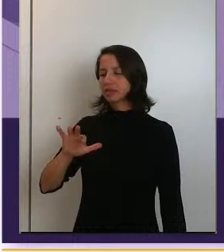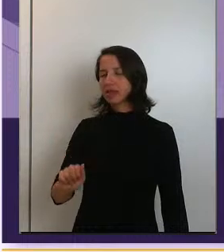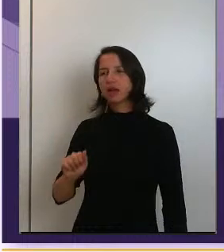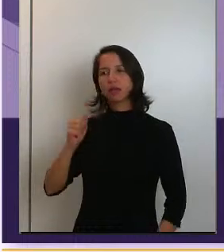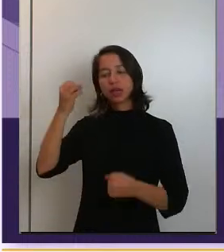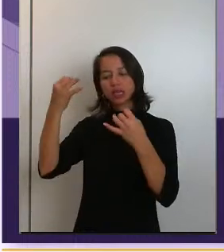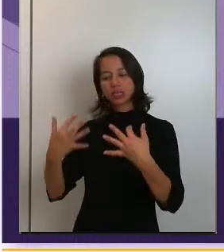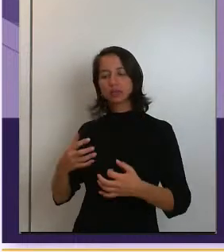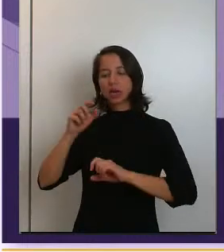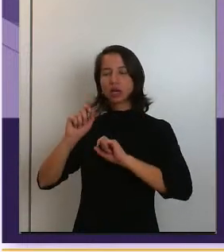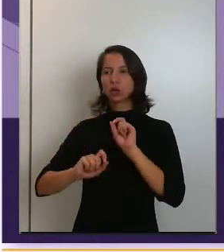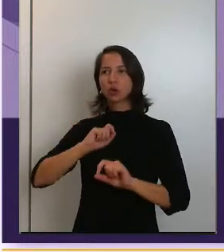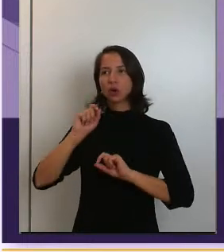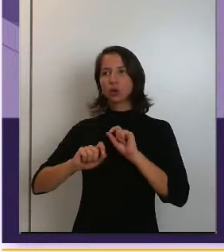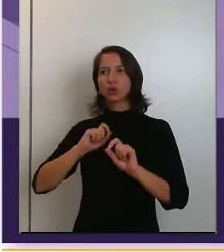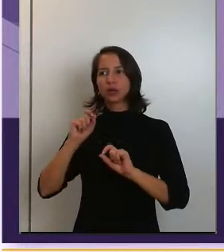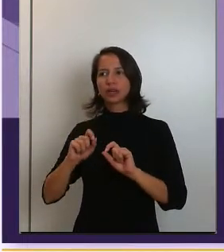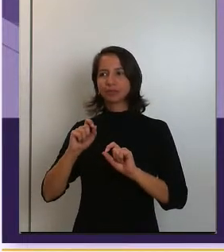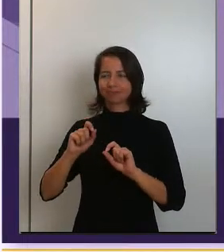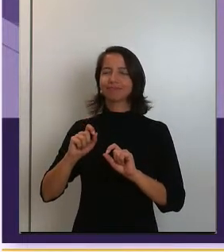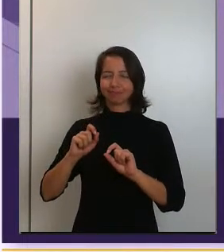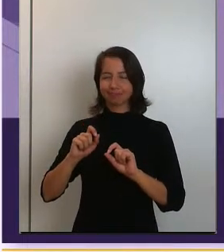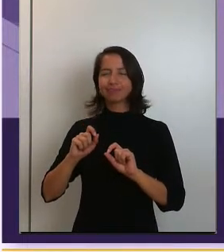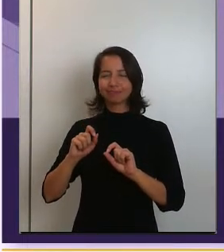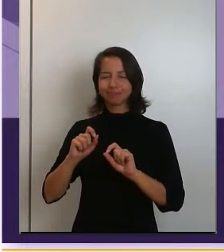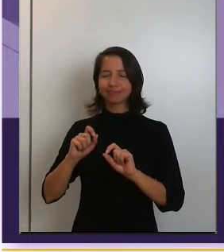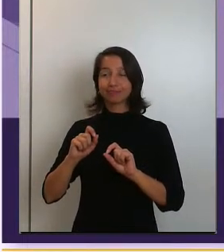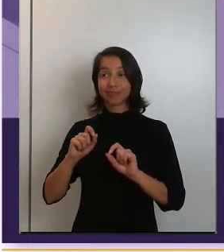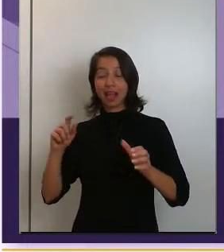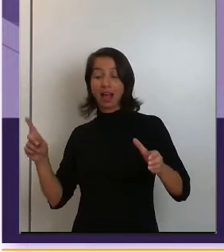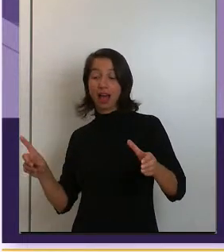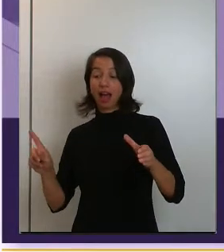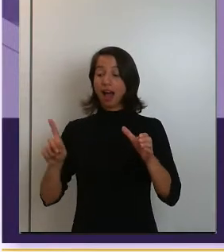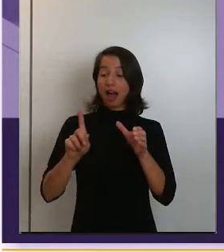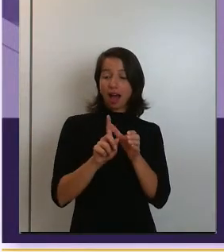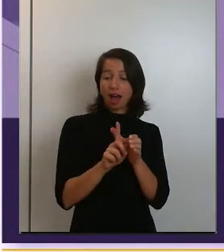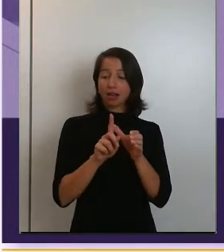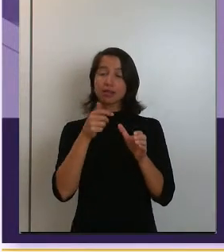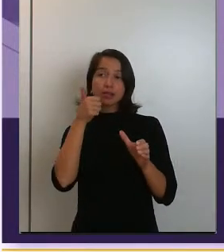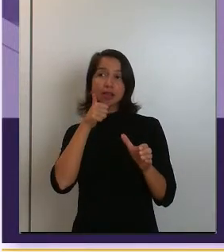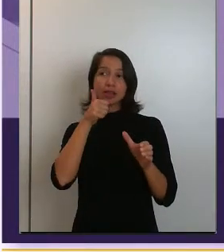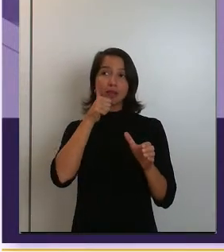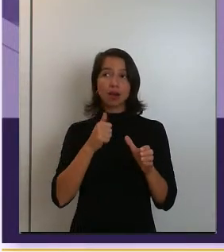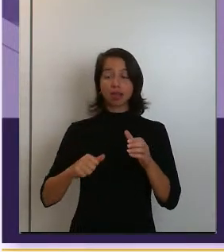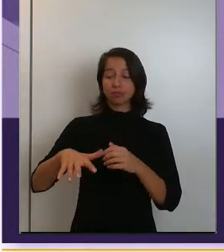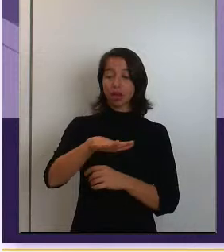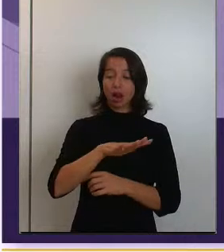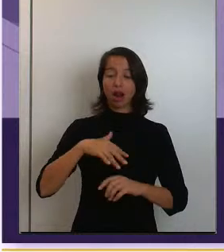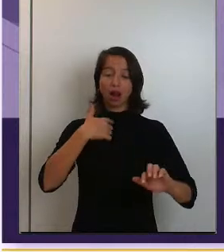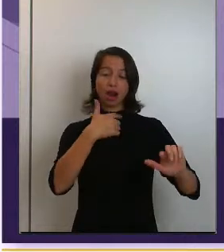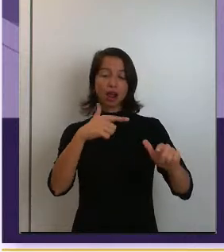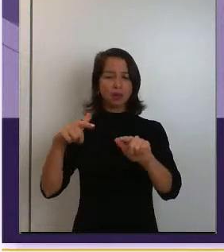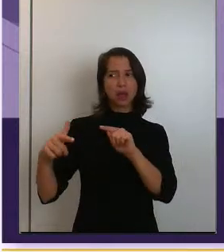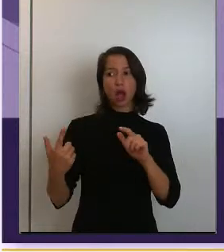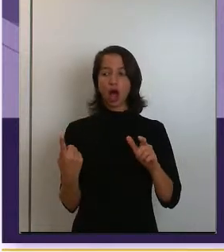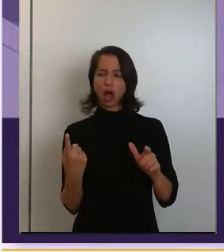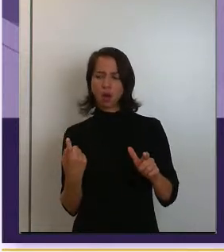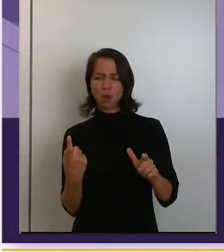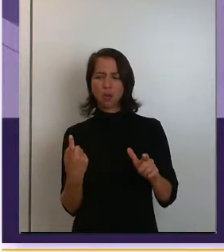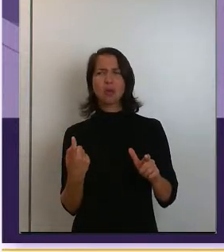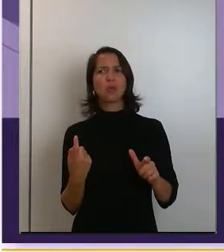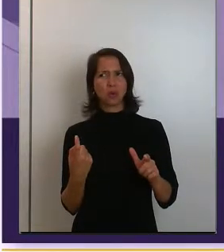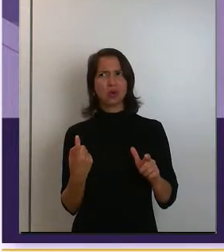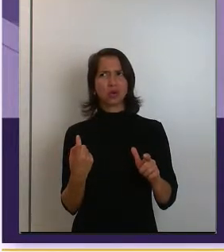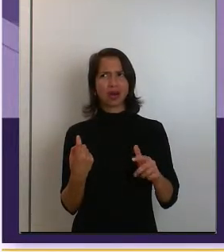porque, longe de considerar a inserção da mulher ao mercado de trabalho como a única forma de alcançar a igualdade